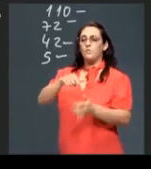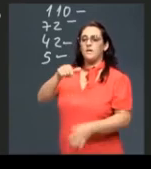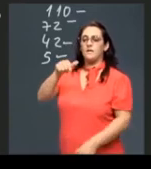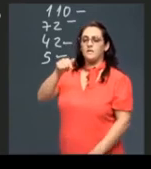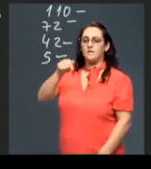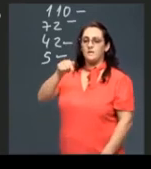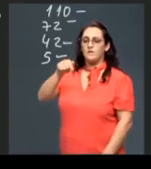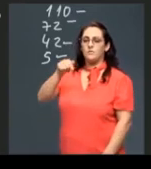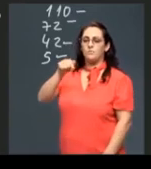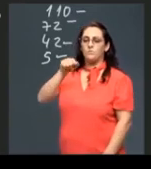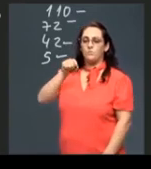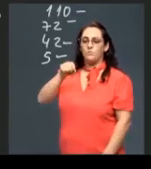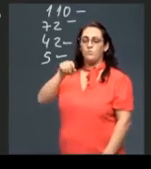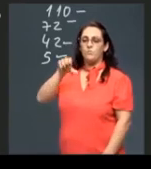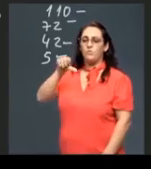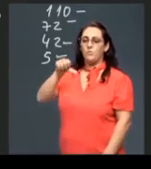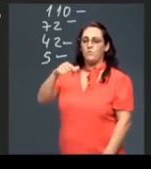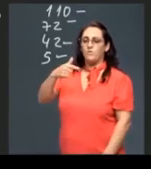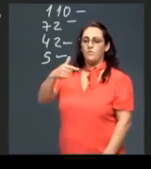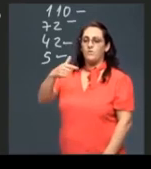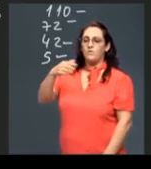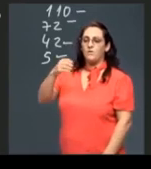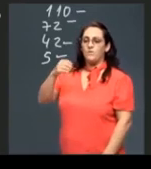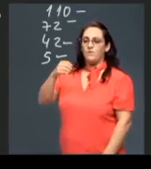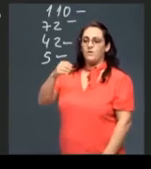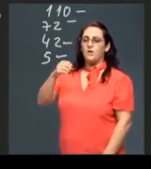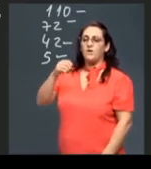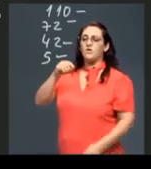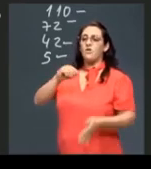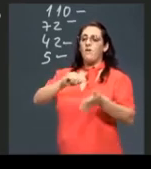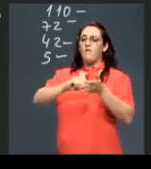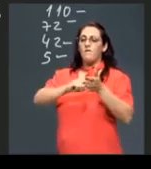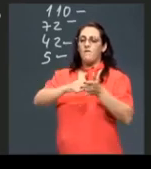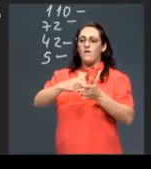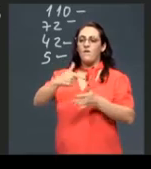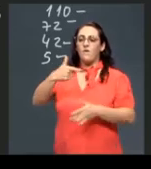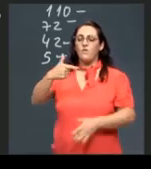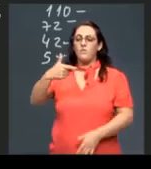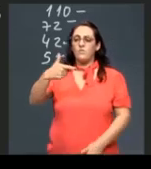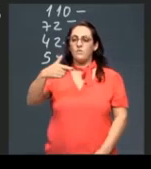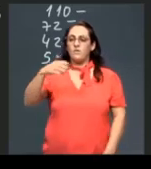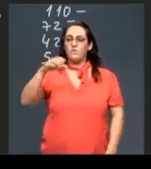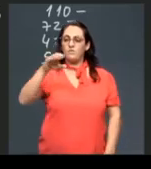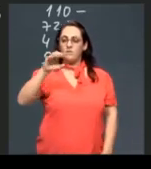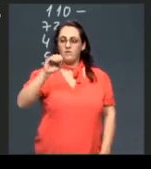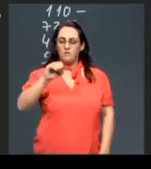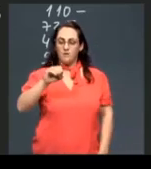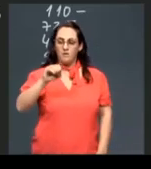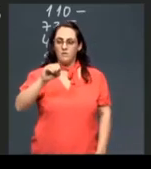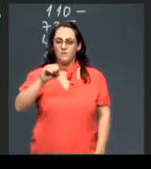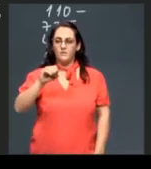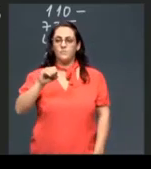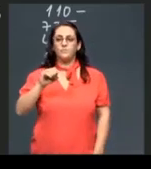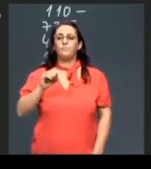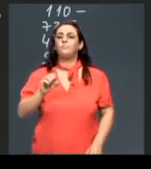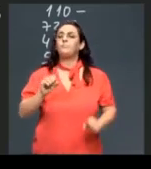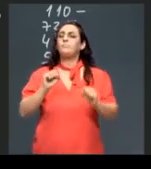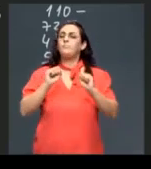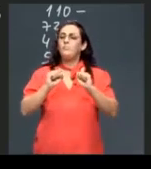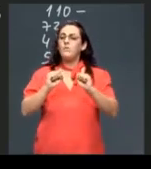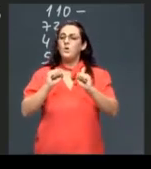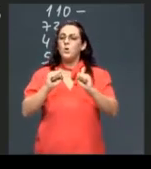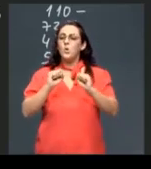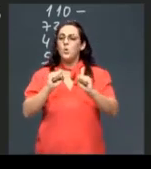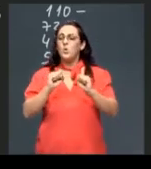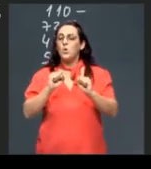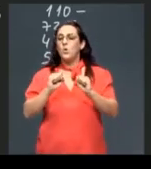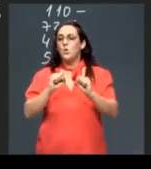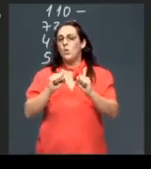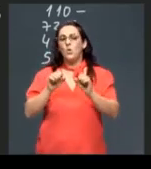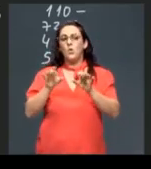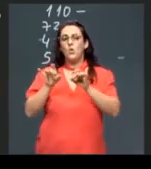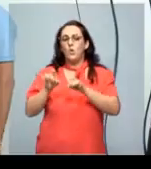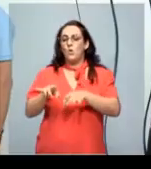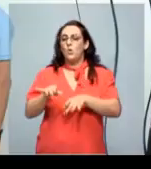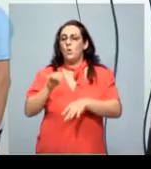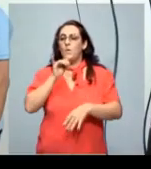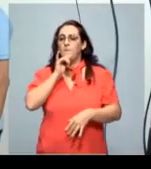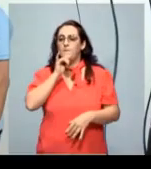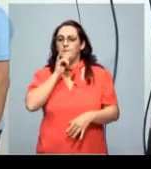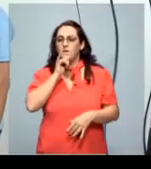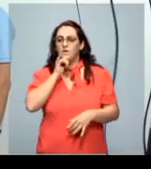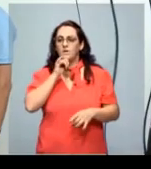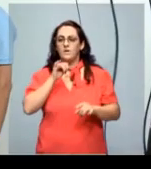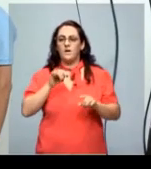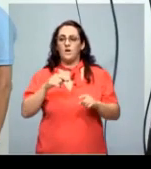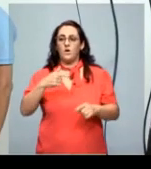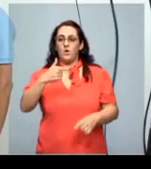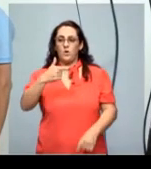7.920 vezes 210. Então, posso reservar os zeros. E vou fazer só a conta aqui. 1 vezes